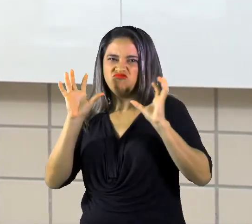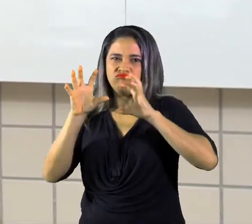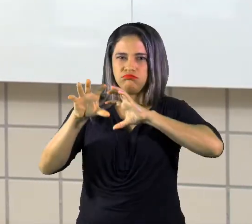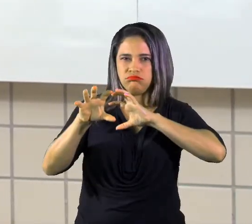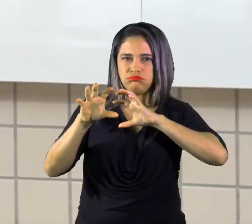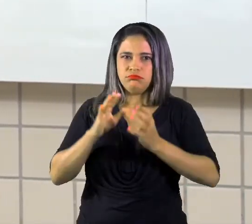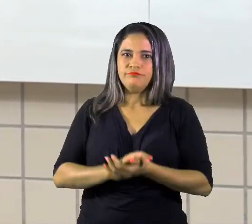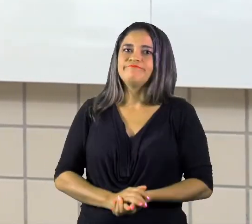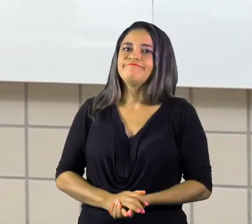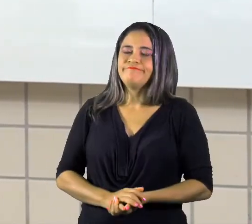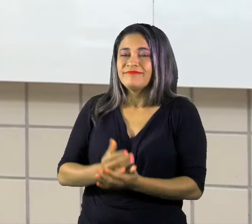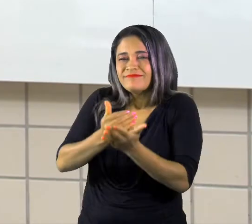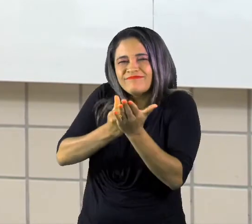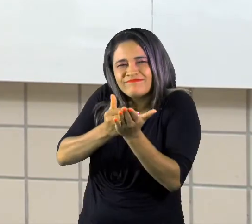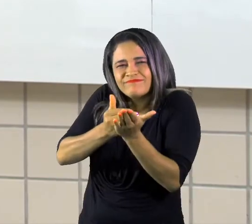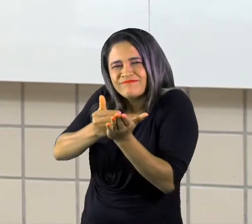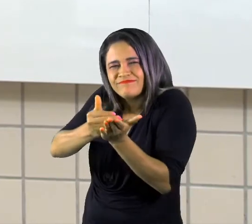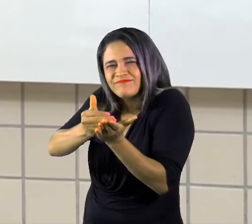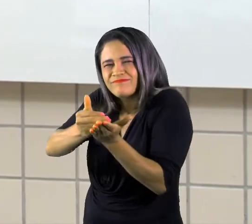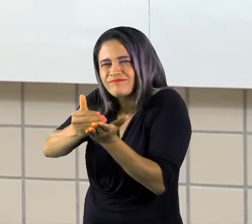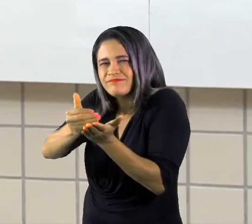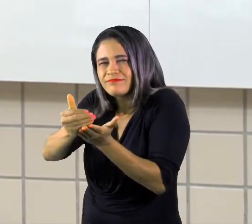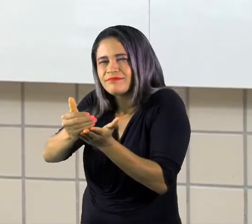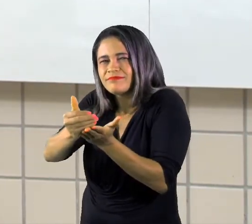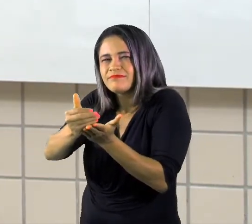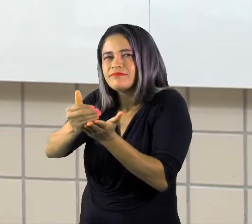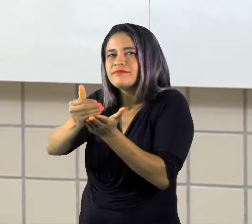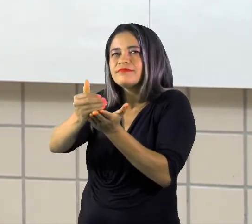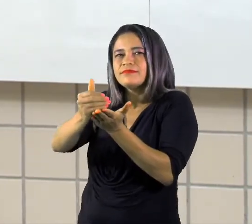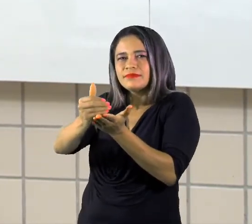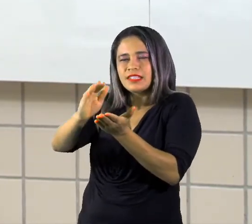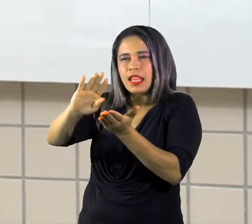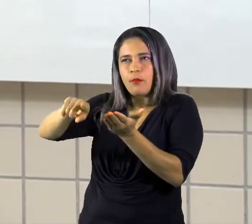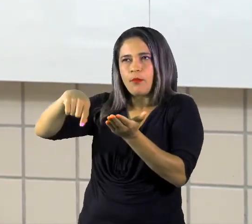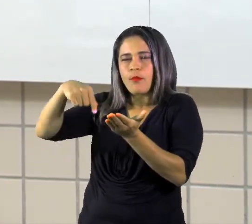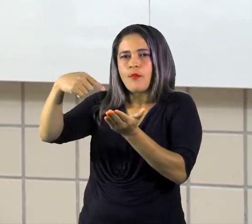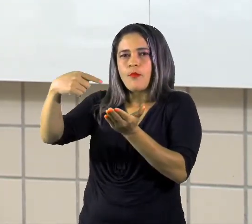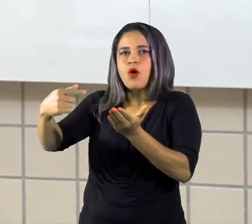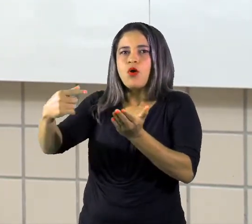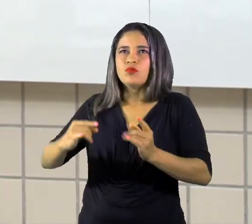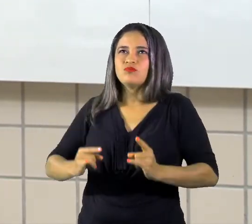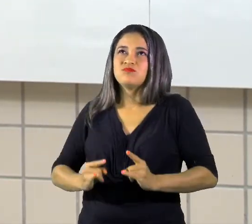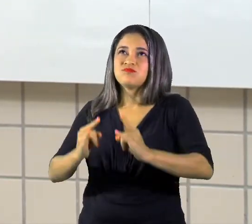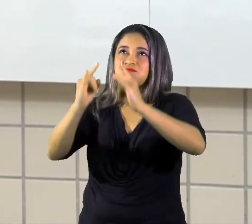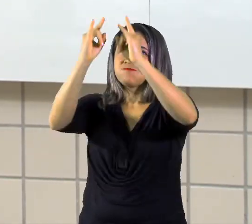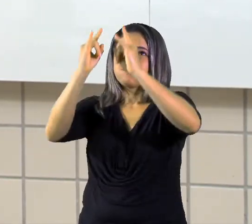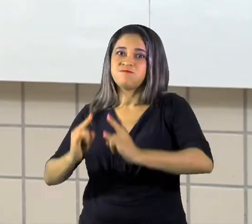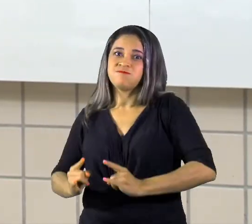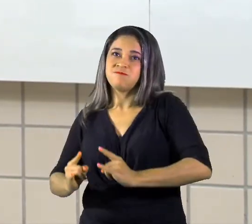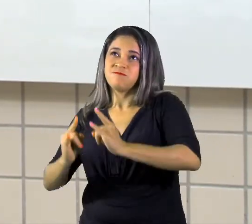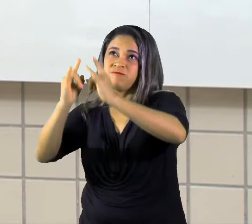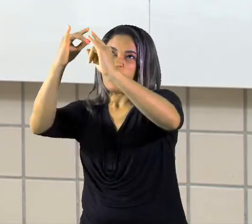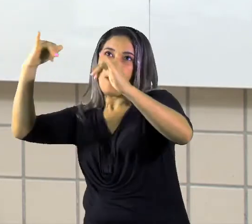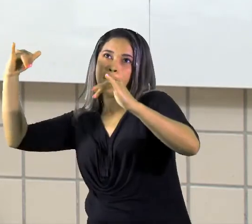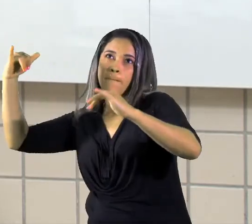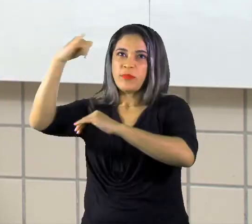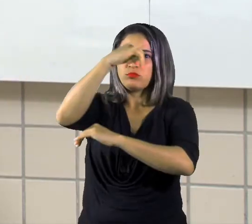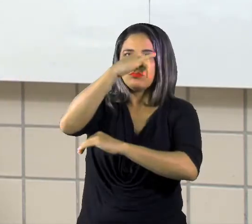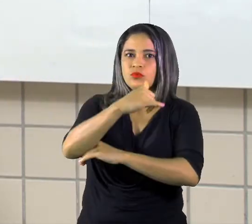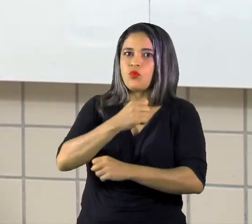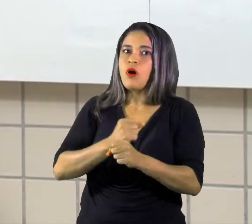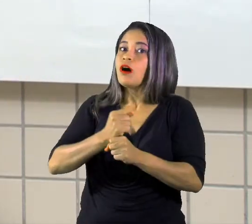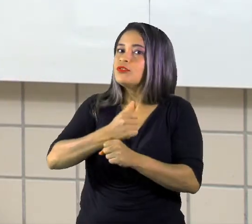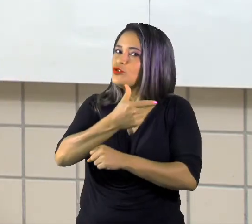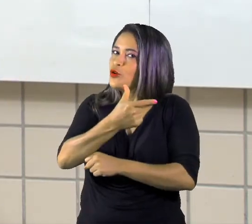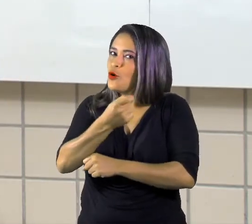se iniciou principalmente após o ataque às Torres Gêmeas em 2001. Então, esse ataque,